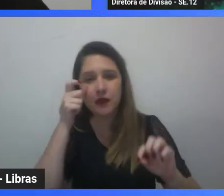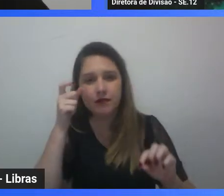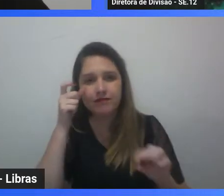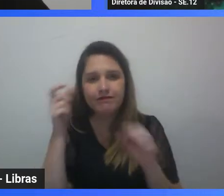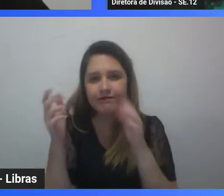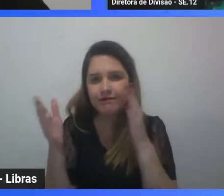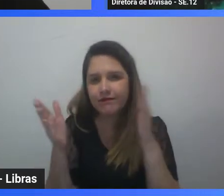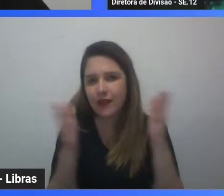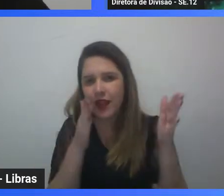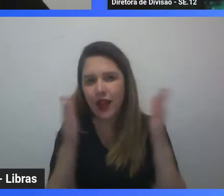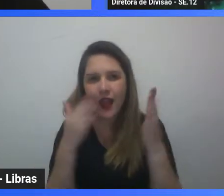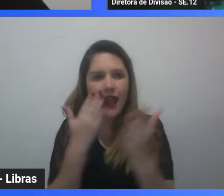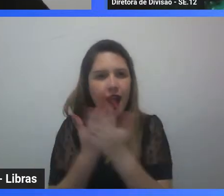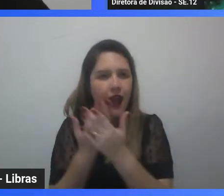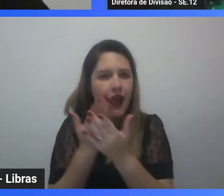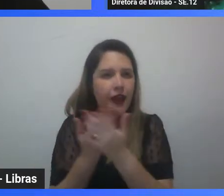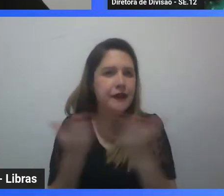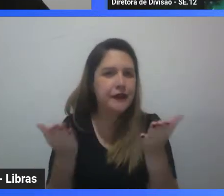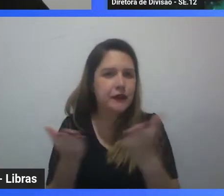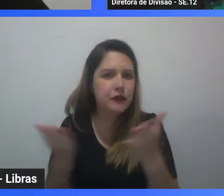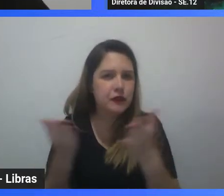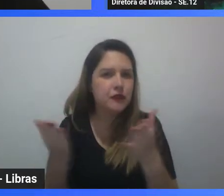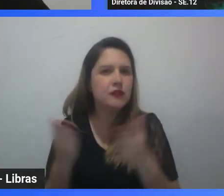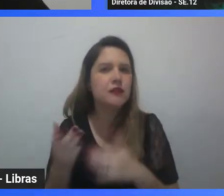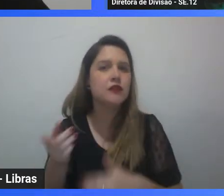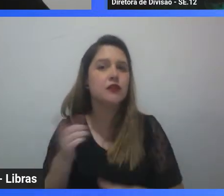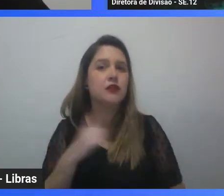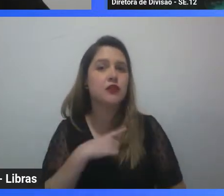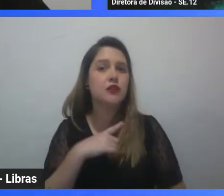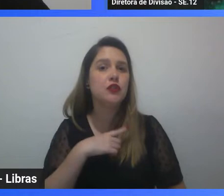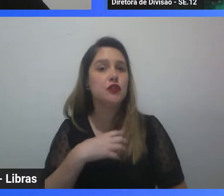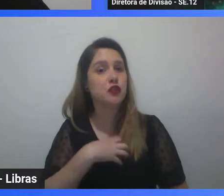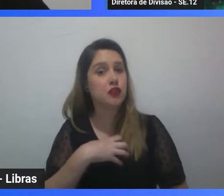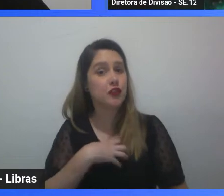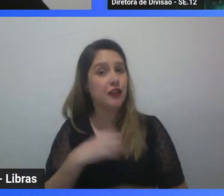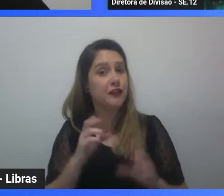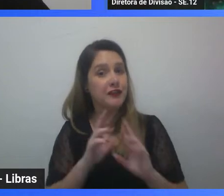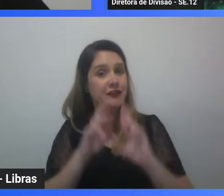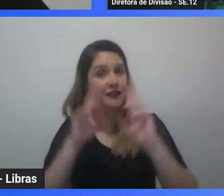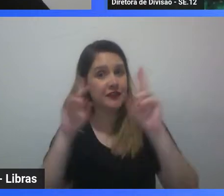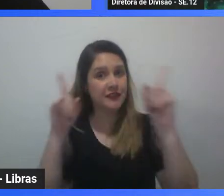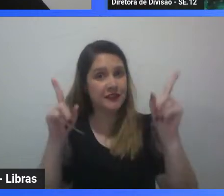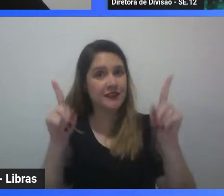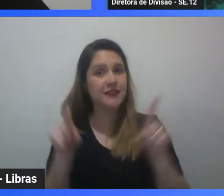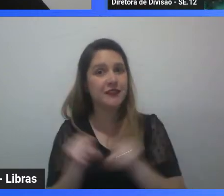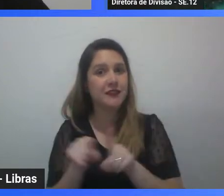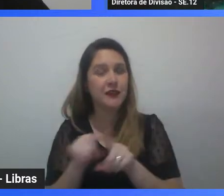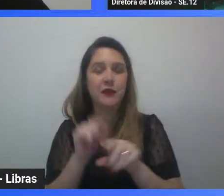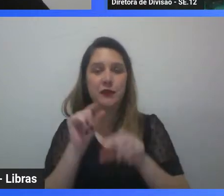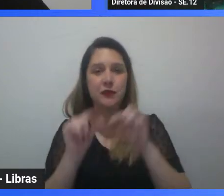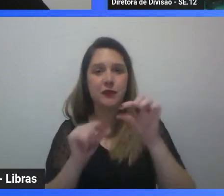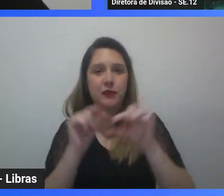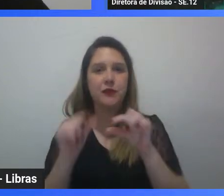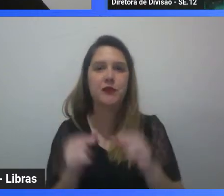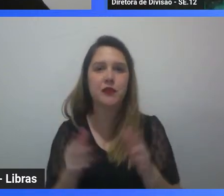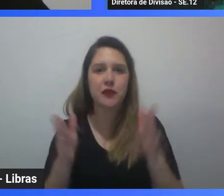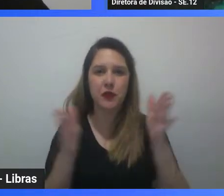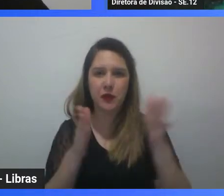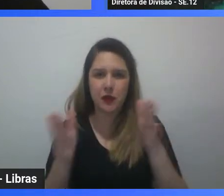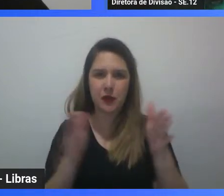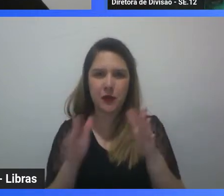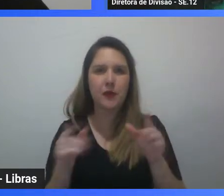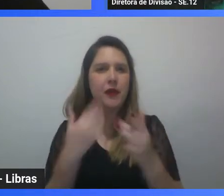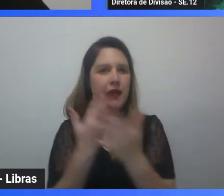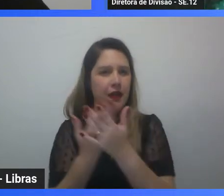aula hoje, que a gente está fazendo de um jeito diferente, não é uma webinar como comumente fazemos, é uma